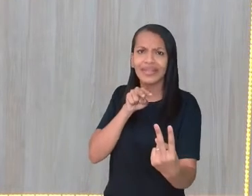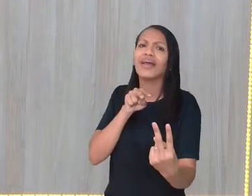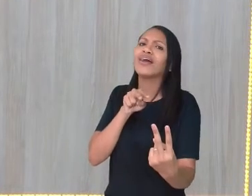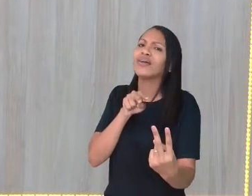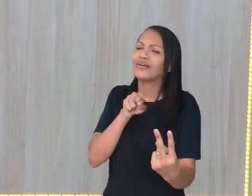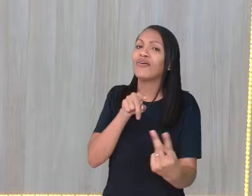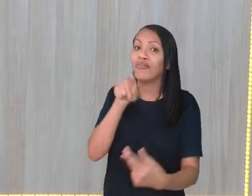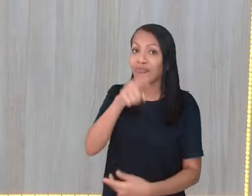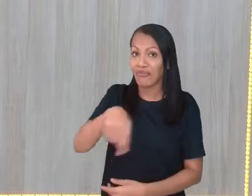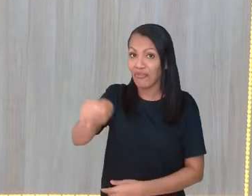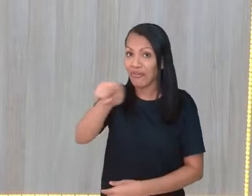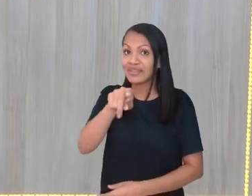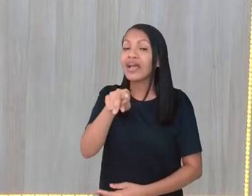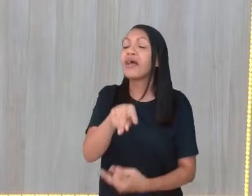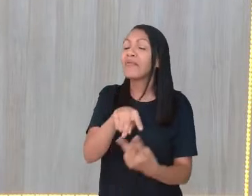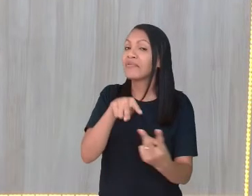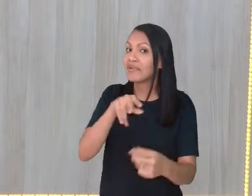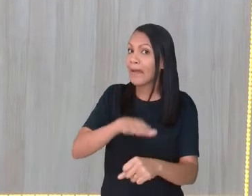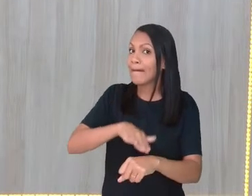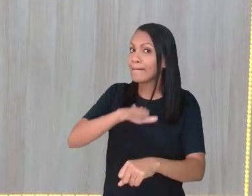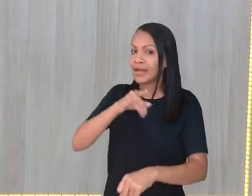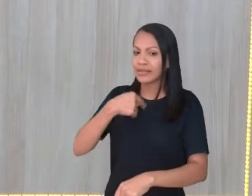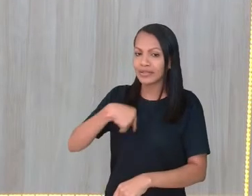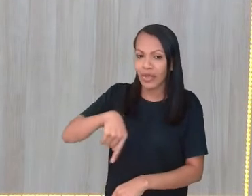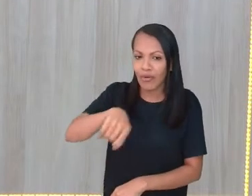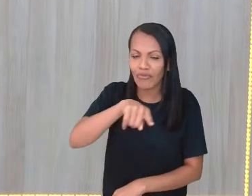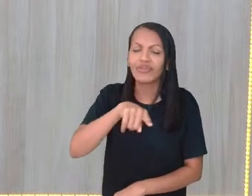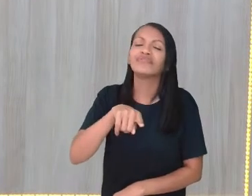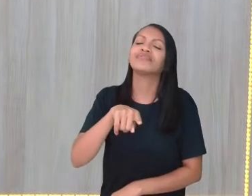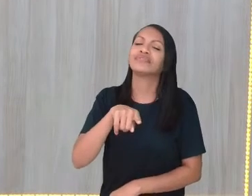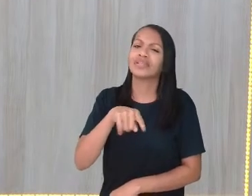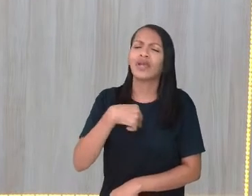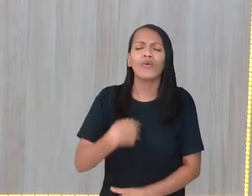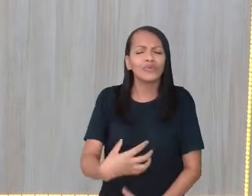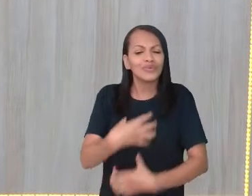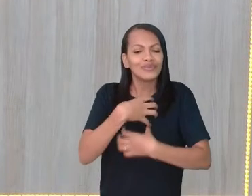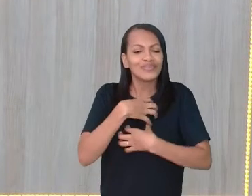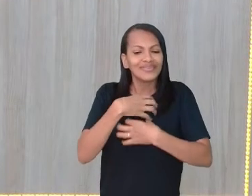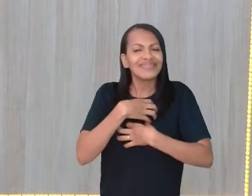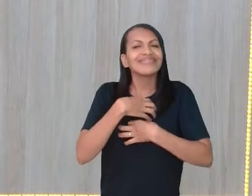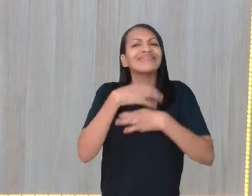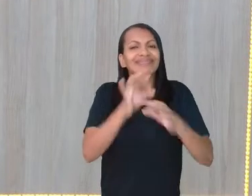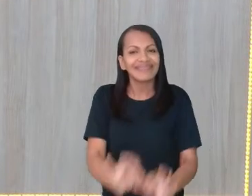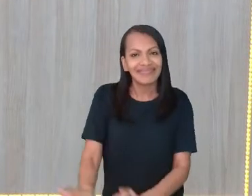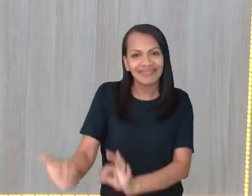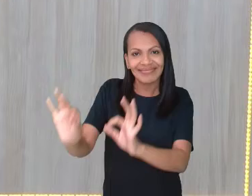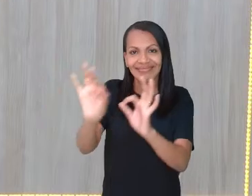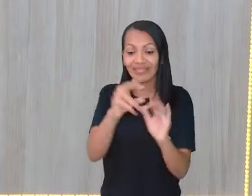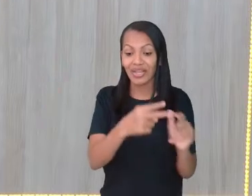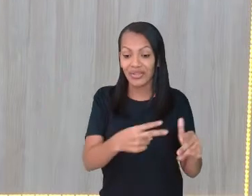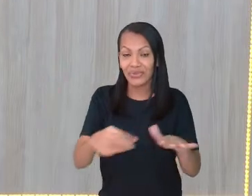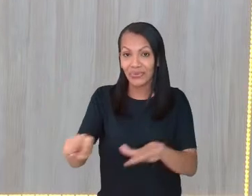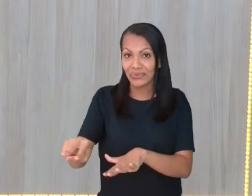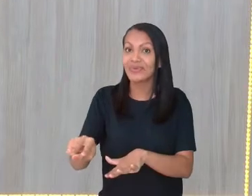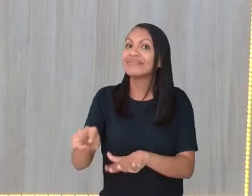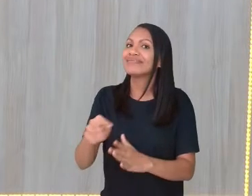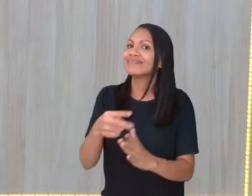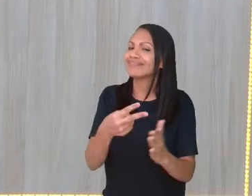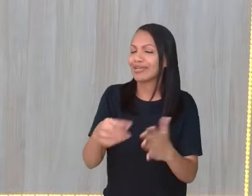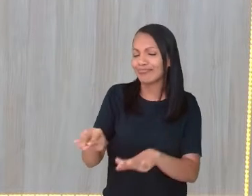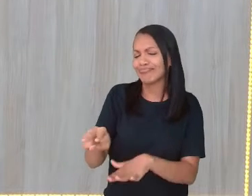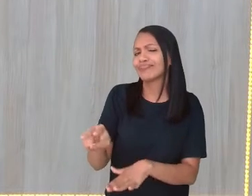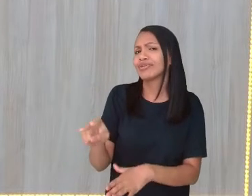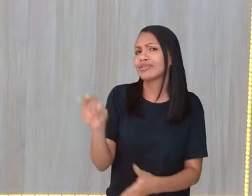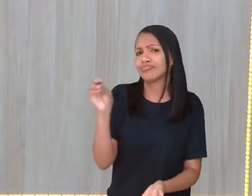mais do que eu vejo vocês, mas eu sinto a presença de vocês aqui me assistindo. Então passamos 2 semanas aí sem aula,